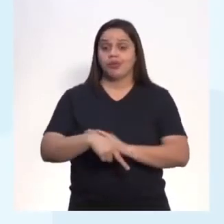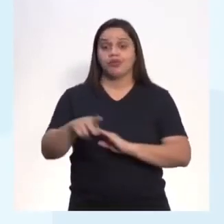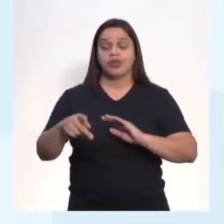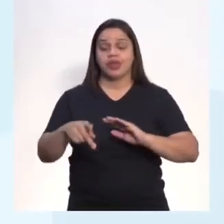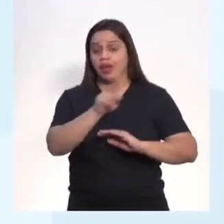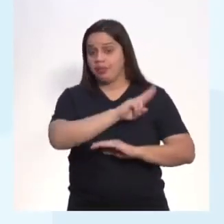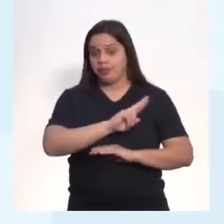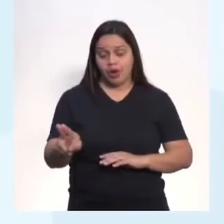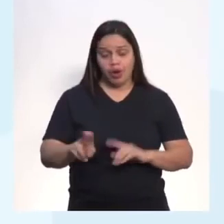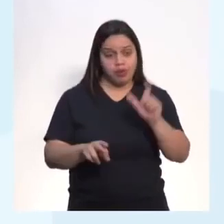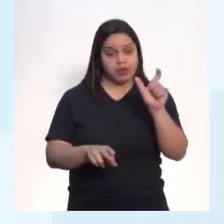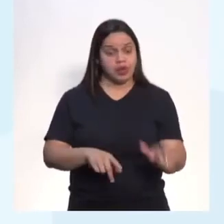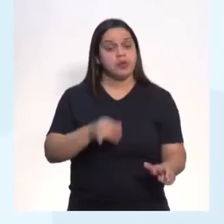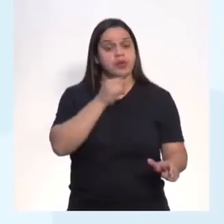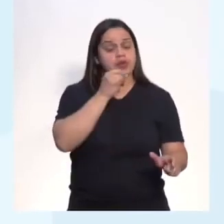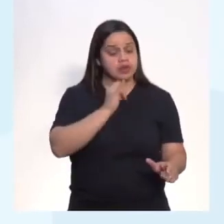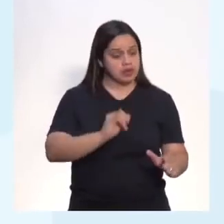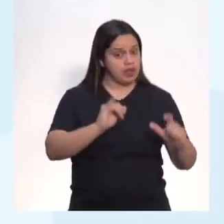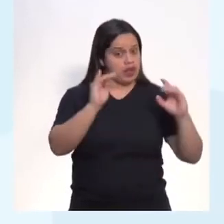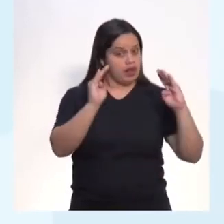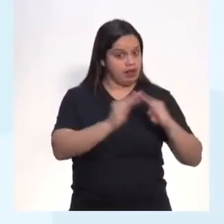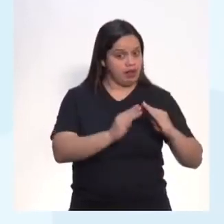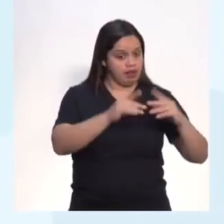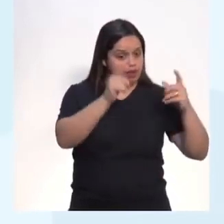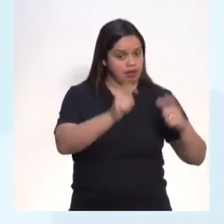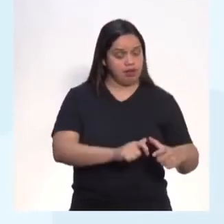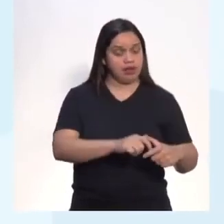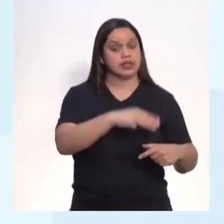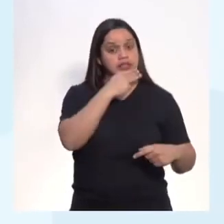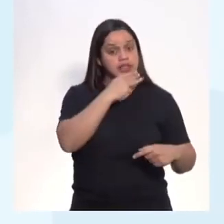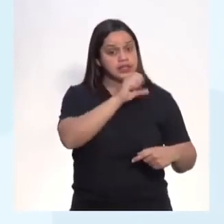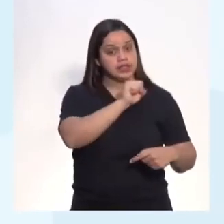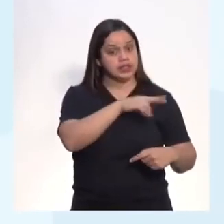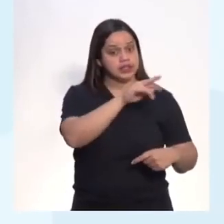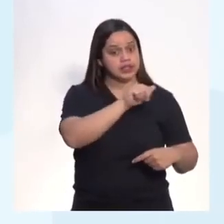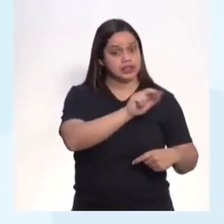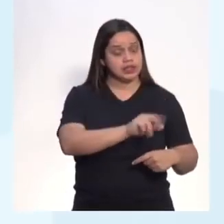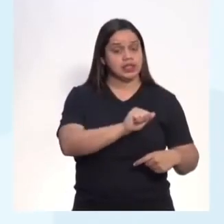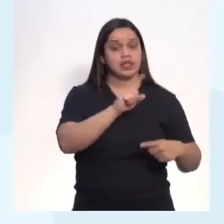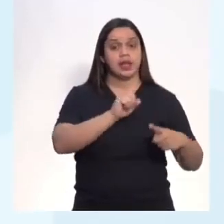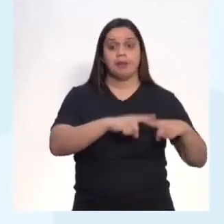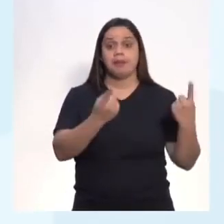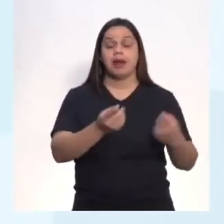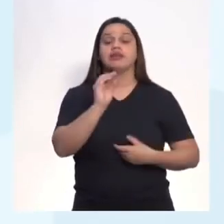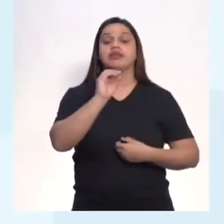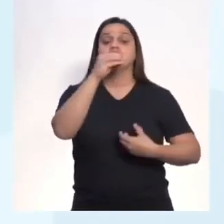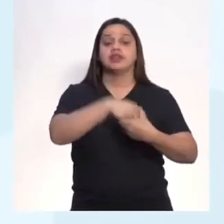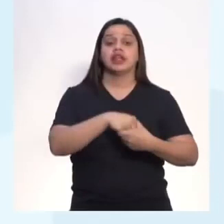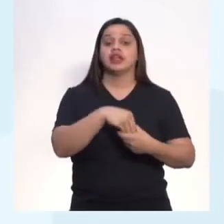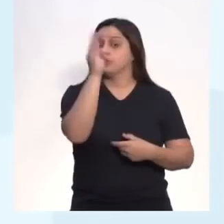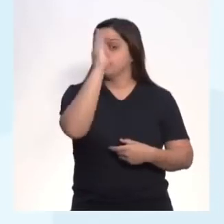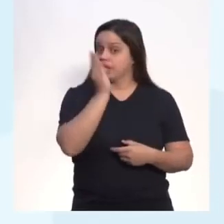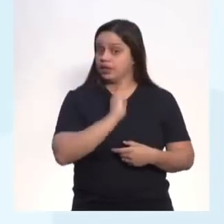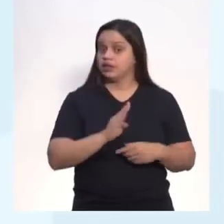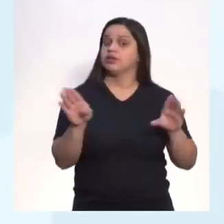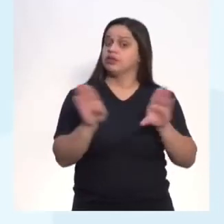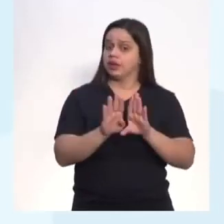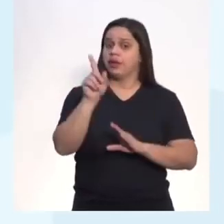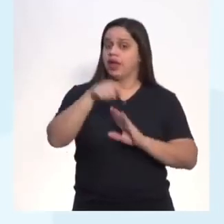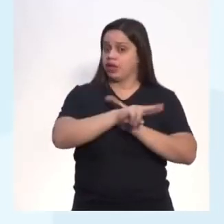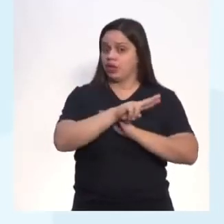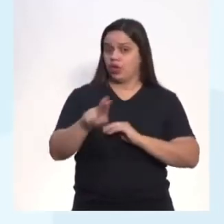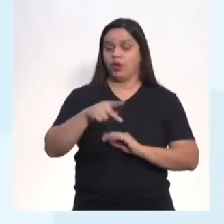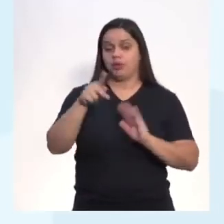exemplo, ela mora lá na localidade de Santana, mas dentro do Brasil. Dentro do Brasil. Brasil também é próprio.